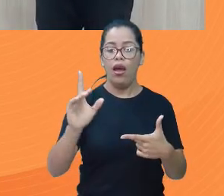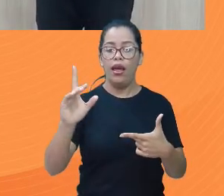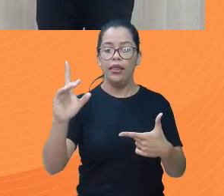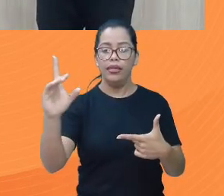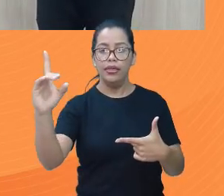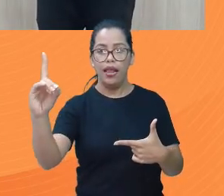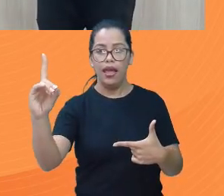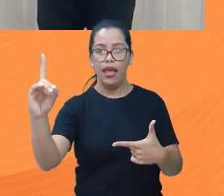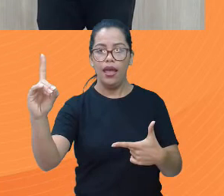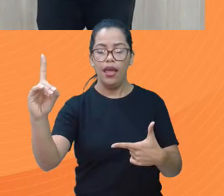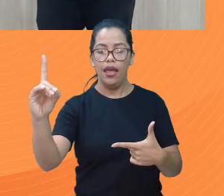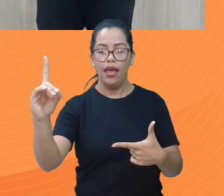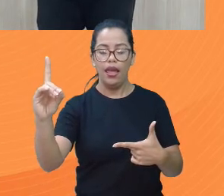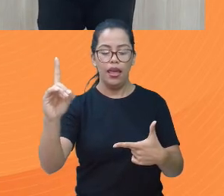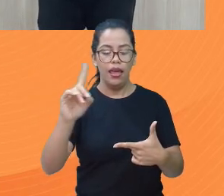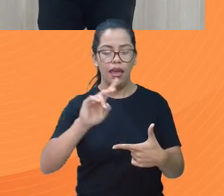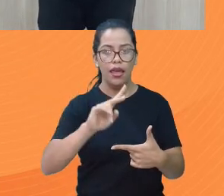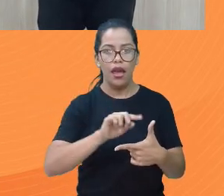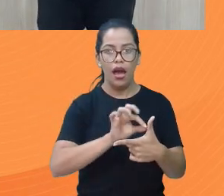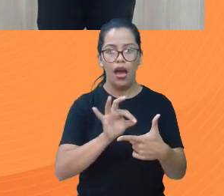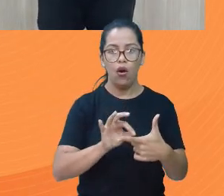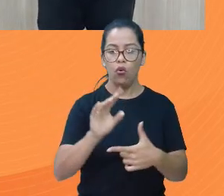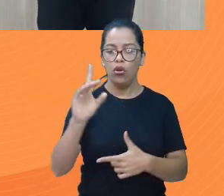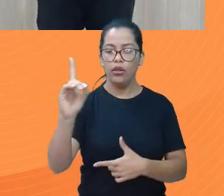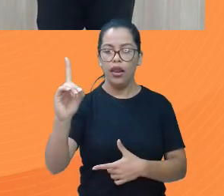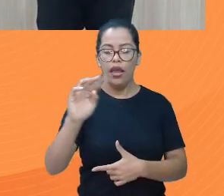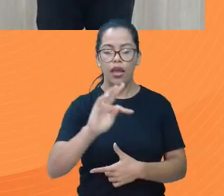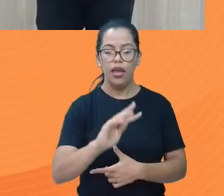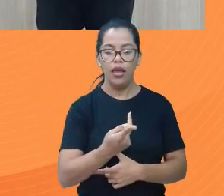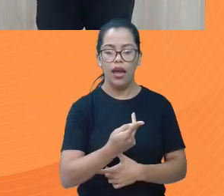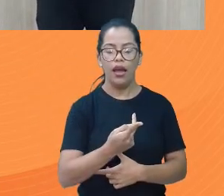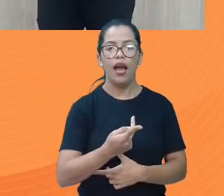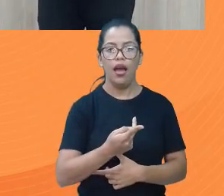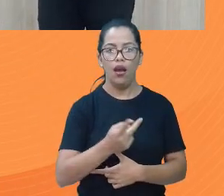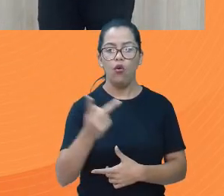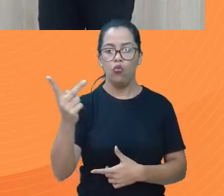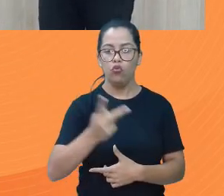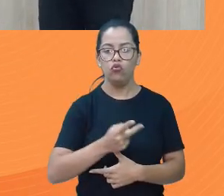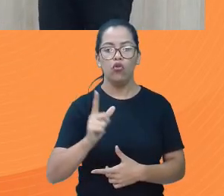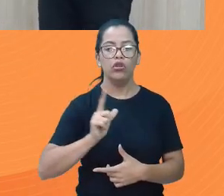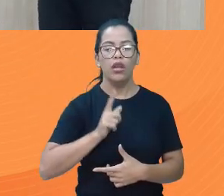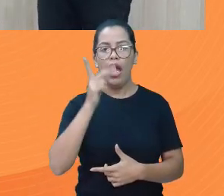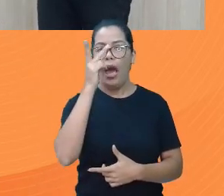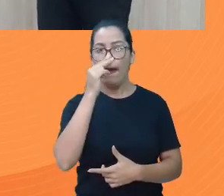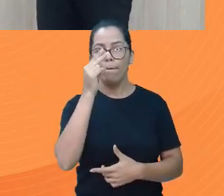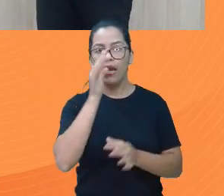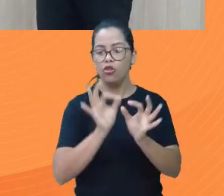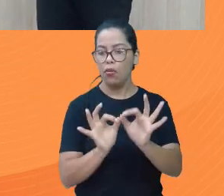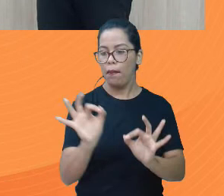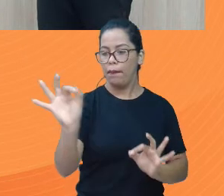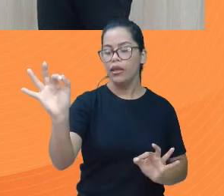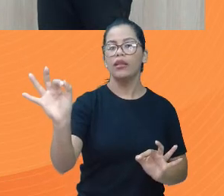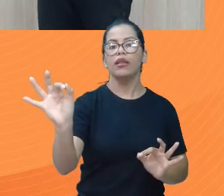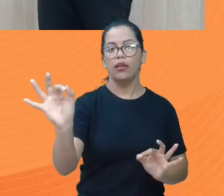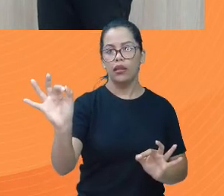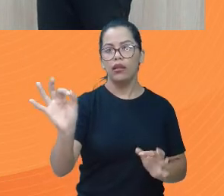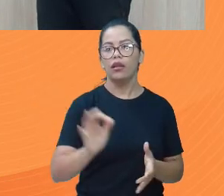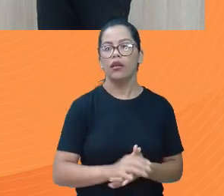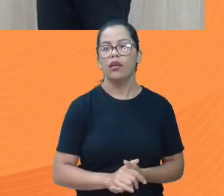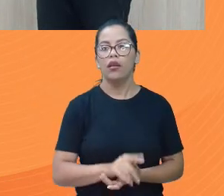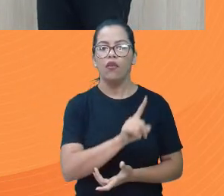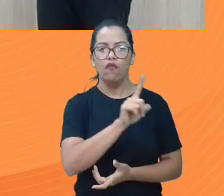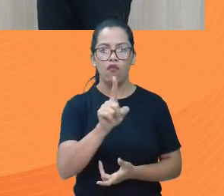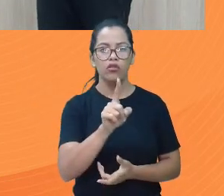são correspondentes, logo, eles têm o quê? Eles têm a mesma medida. Então, se eles têm a mesma medida, tu